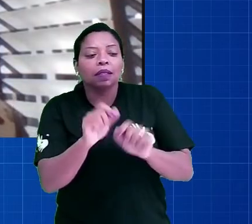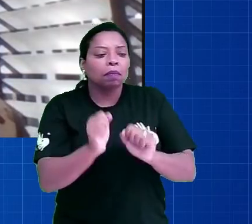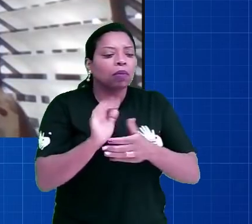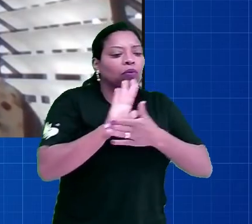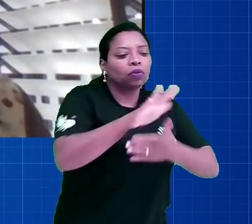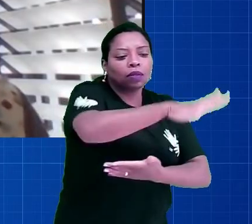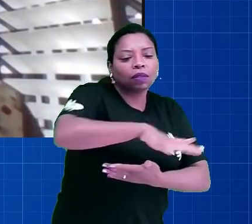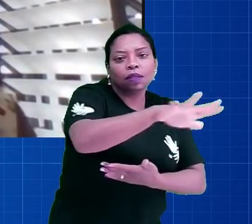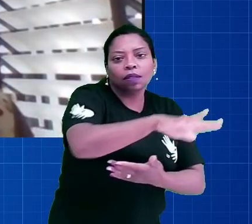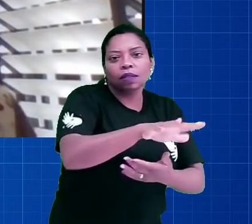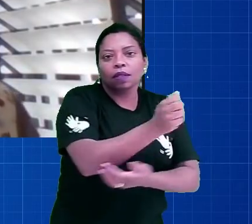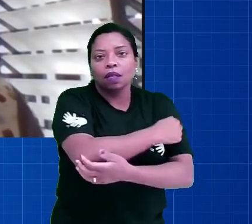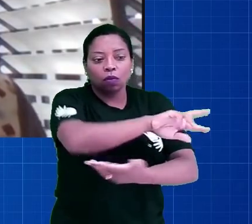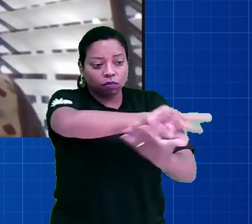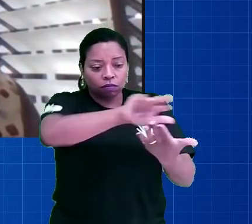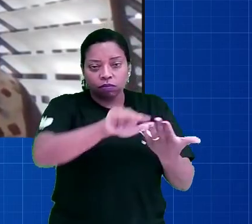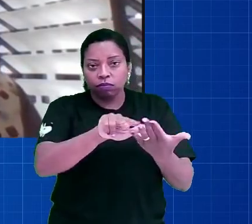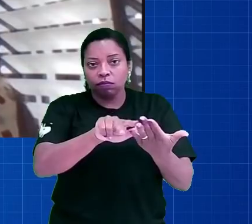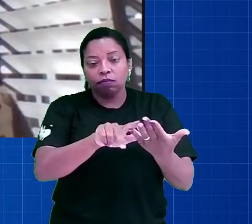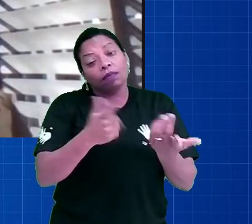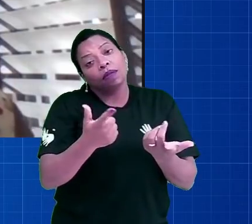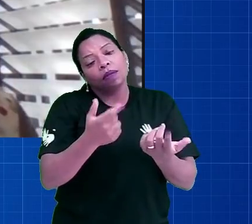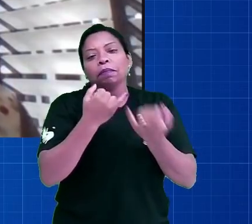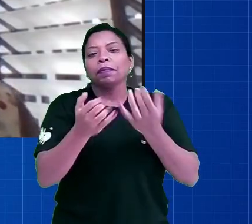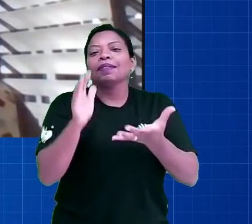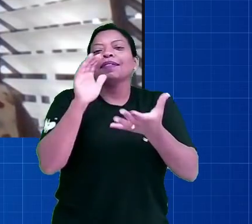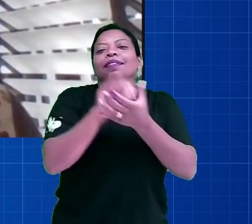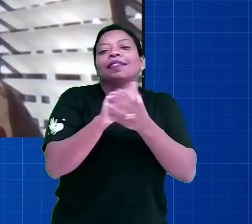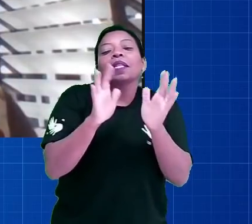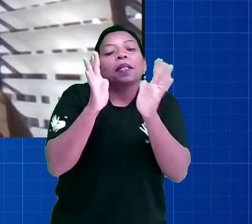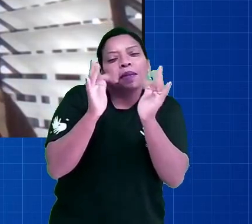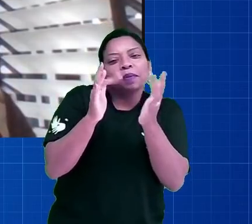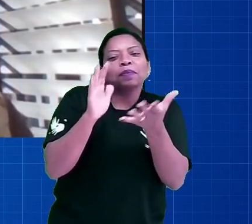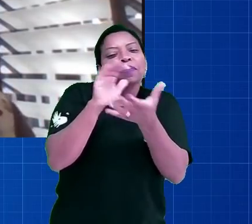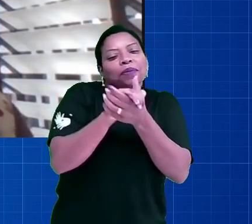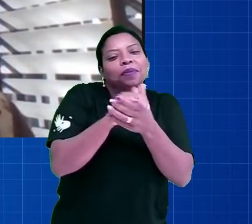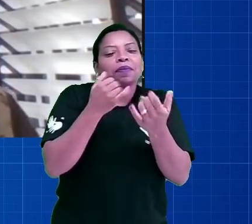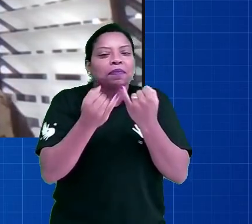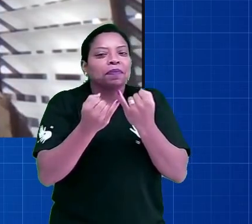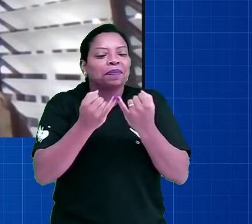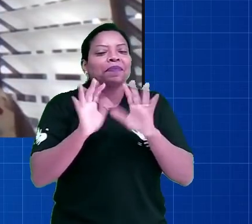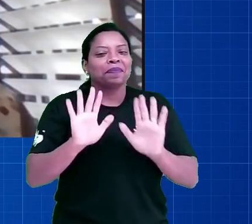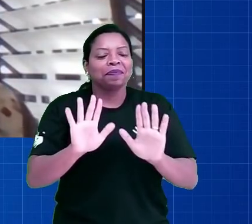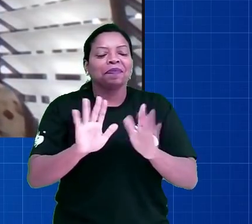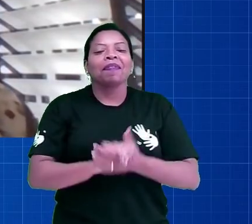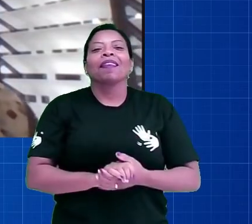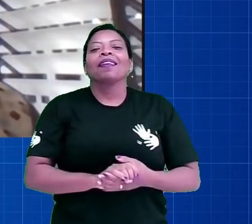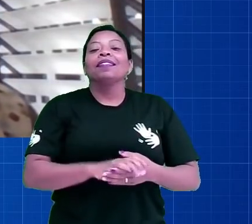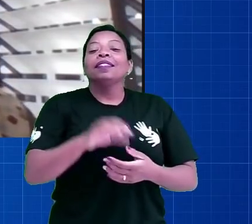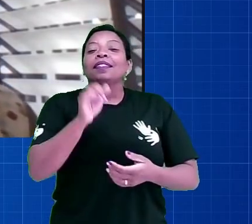um namoro. A INSEE chama de casamento, né? Um casamento colaborativo. Então, essa perspectiva, essas relações que